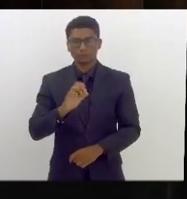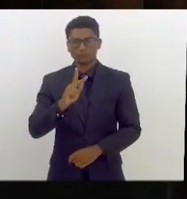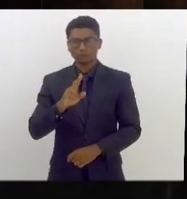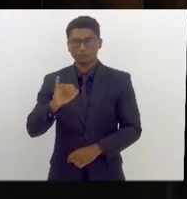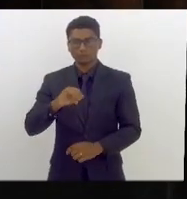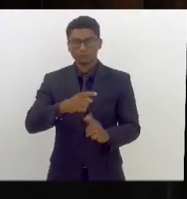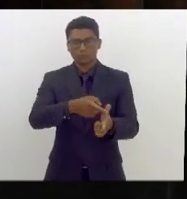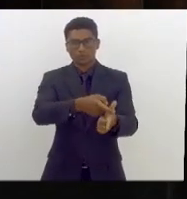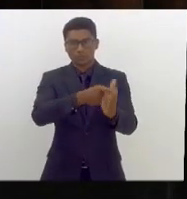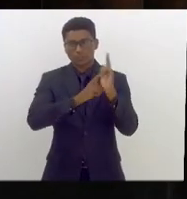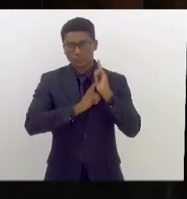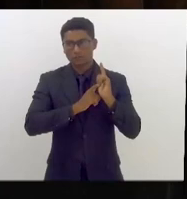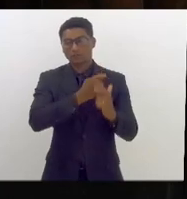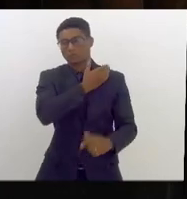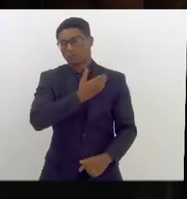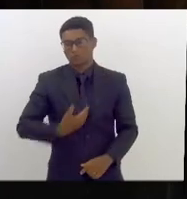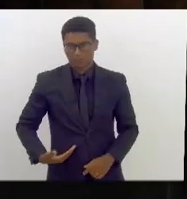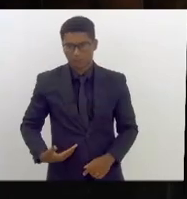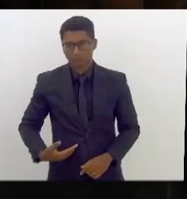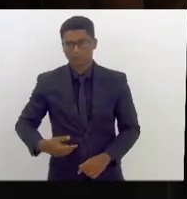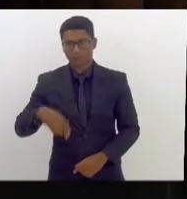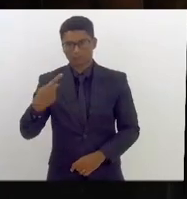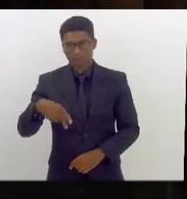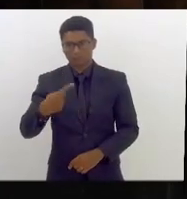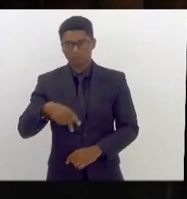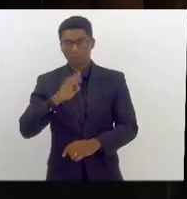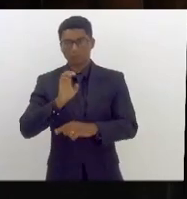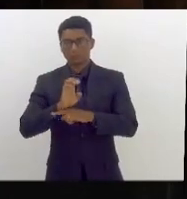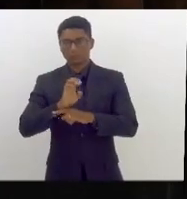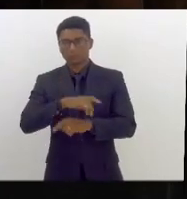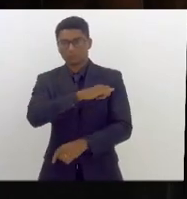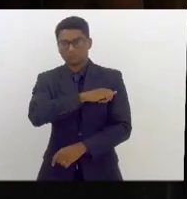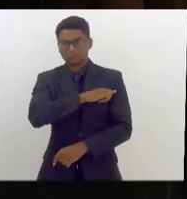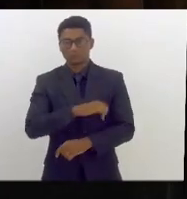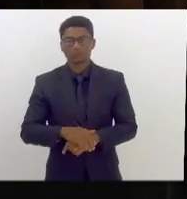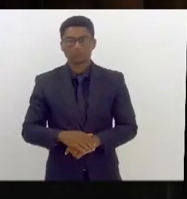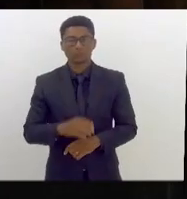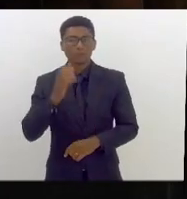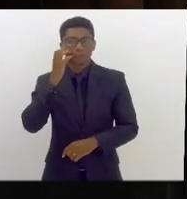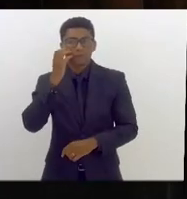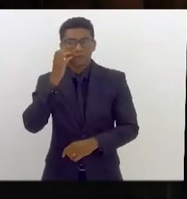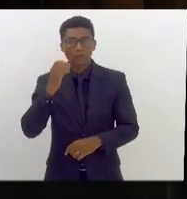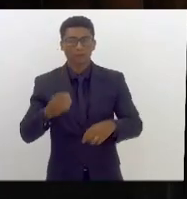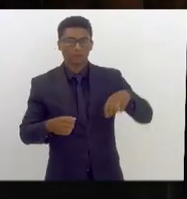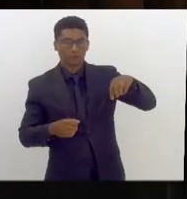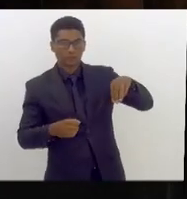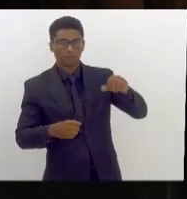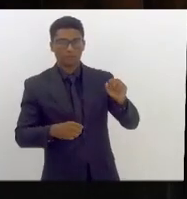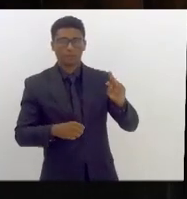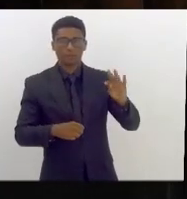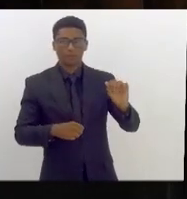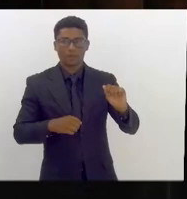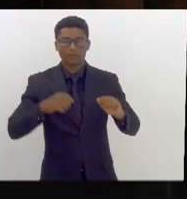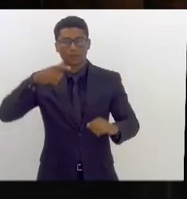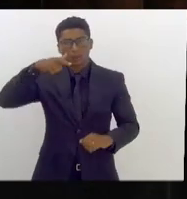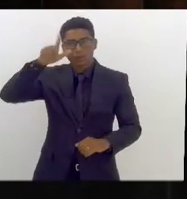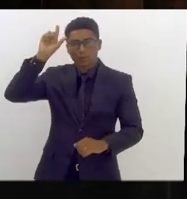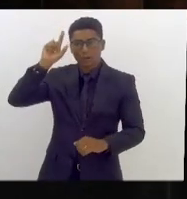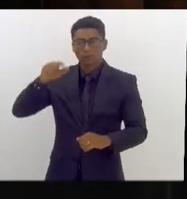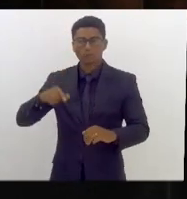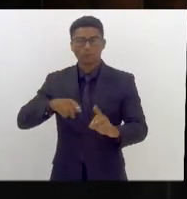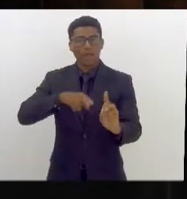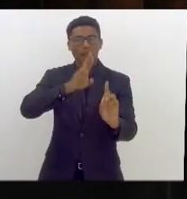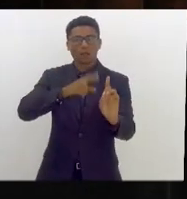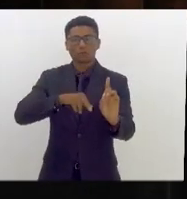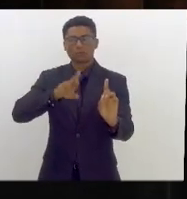dívida pública. E aí tivemos Valdec, tivemos Marta Rocha, tivemos Luiz Paulo, e deputado Rodrigo Amorim foi o relator